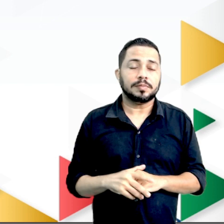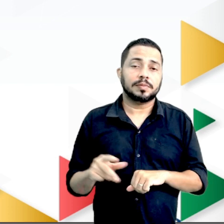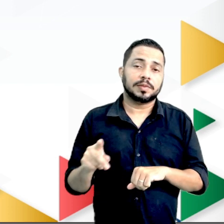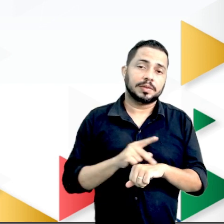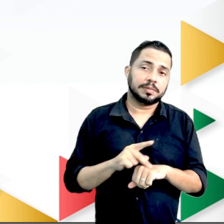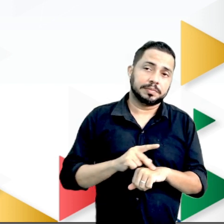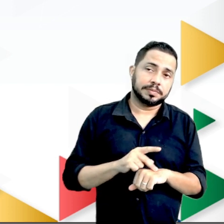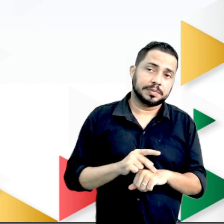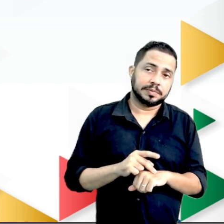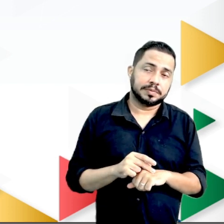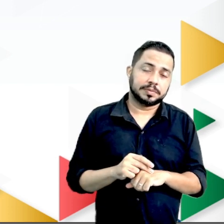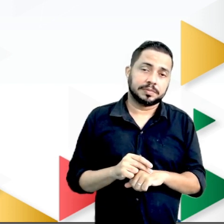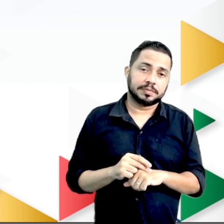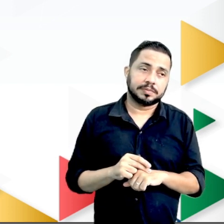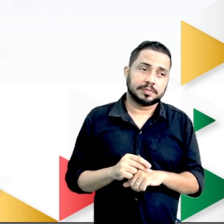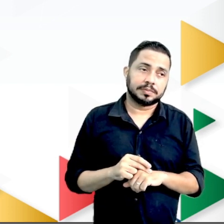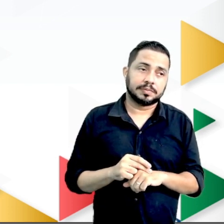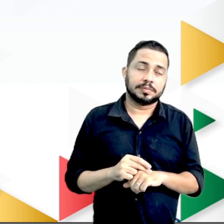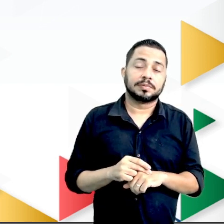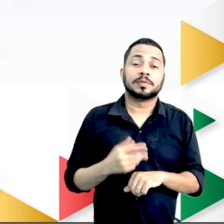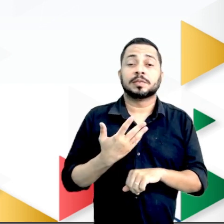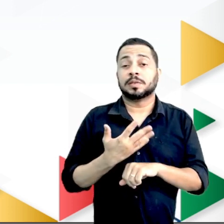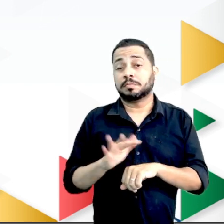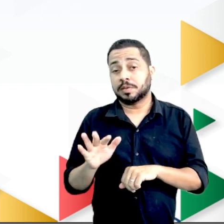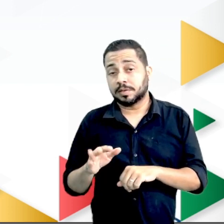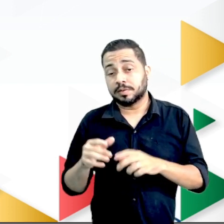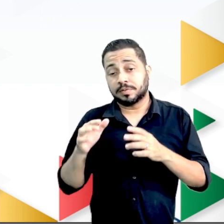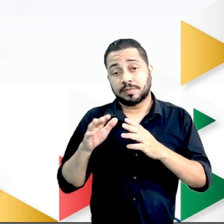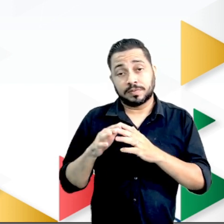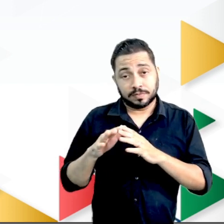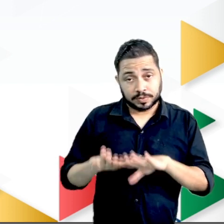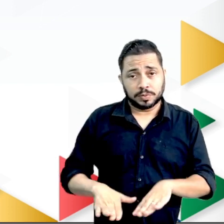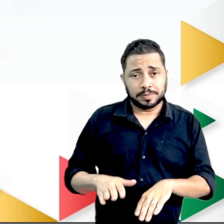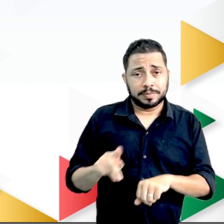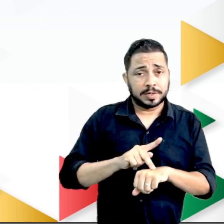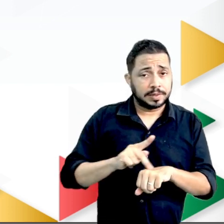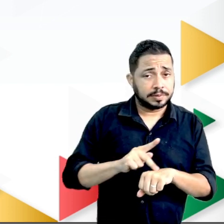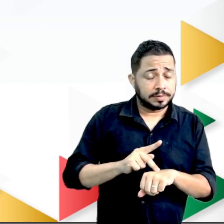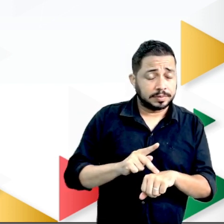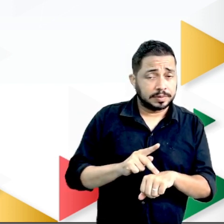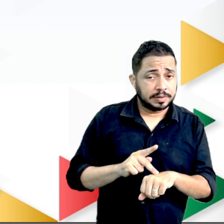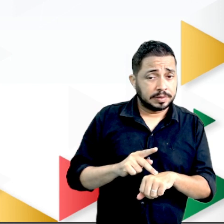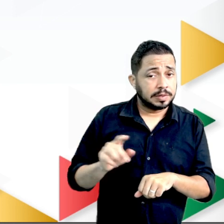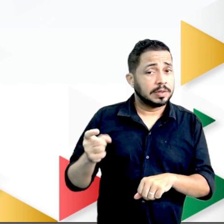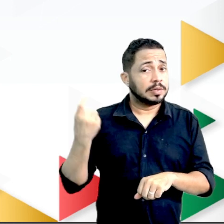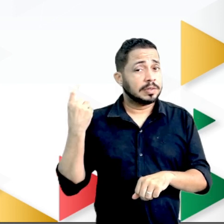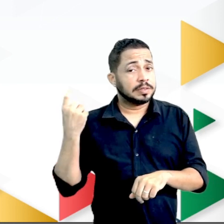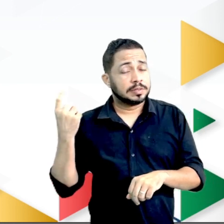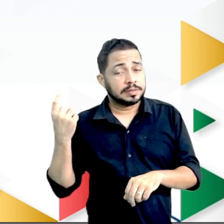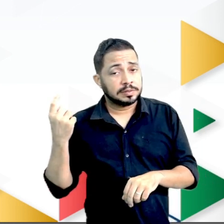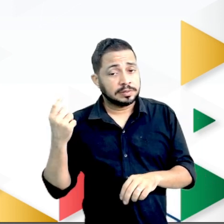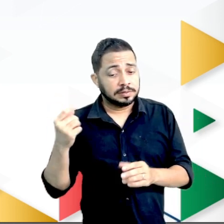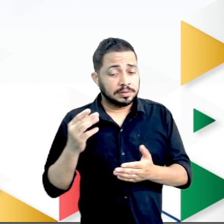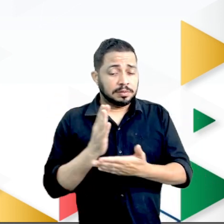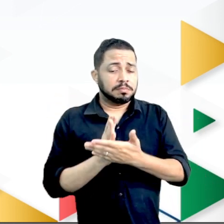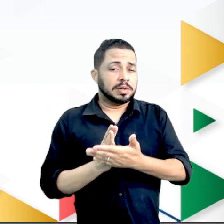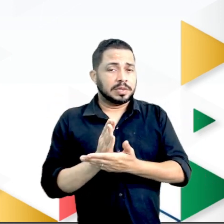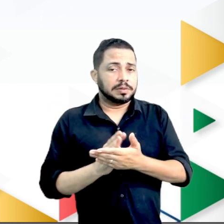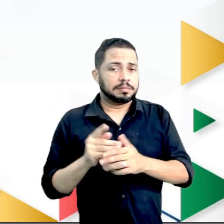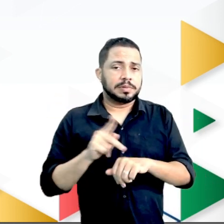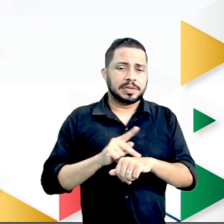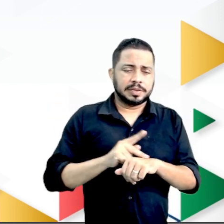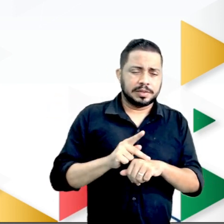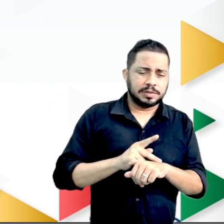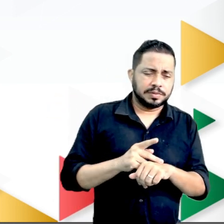era... Não, perdão. Né? O que era branco ficou preto. E o que era... O do meio, que era